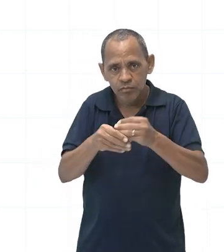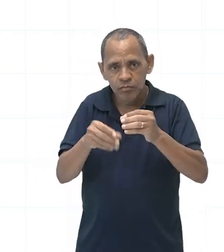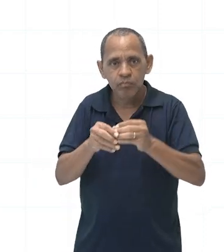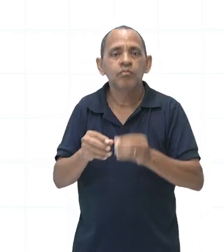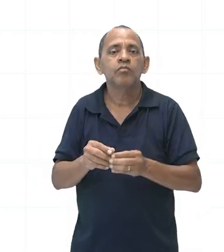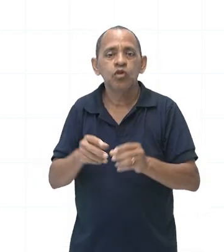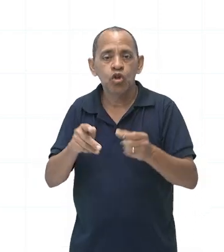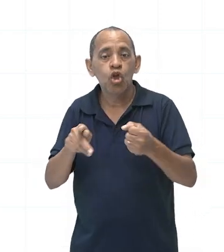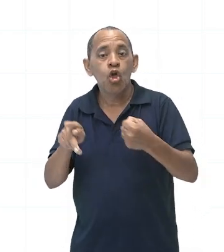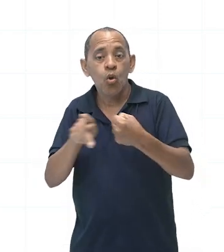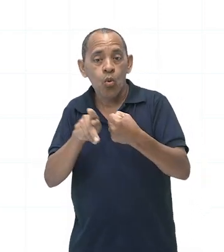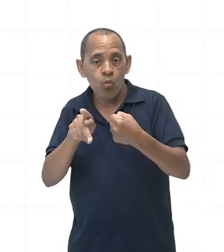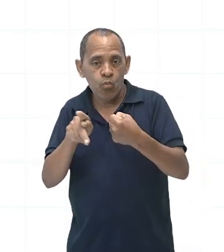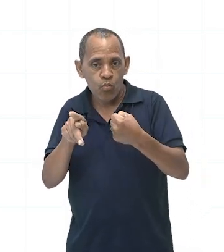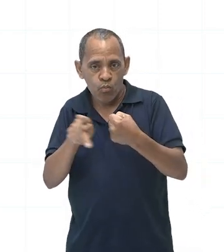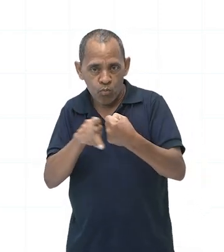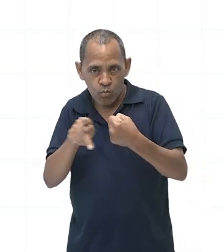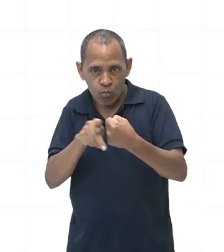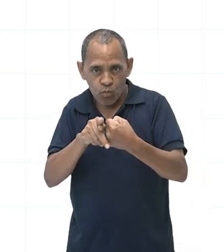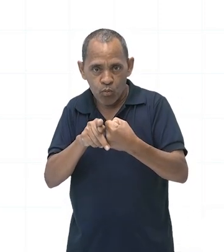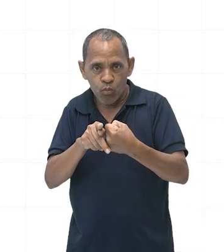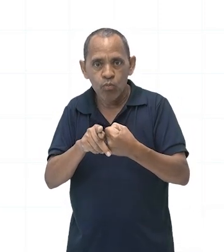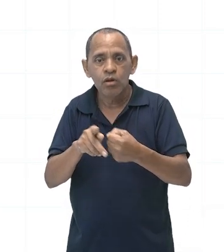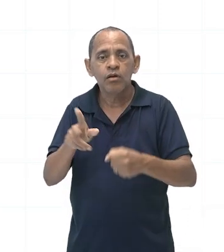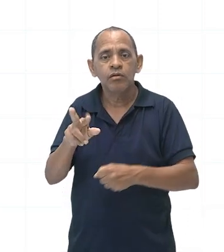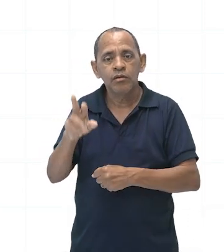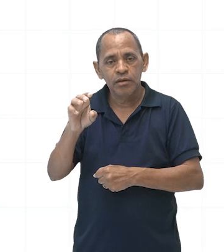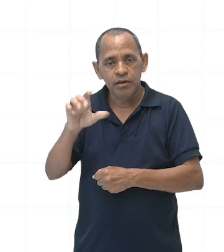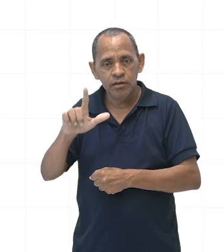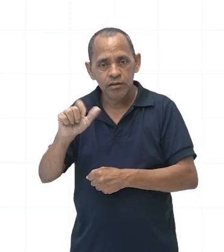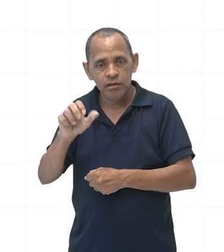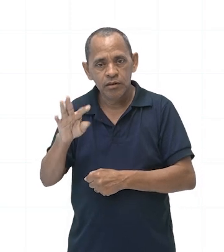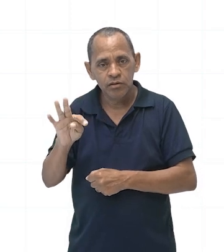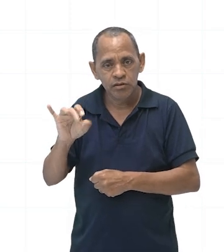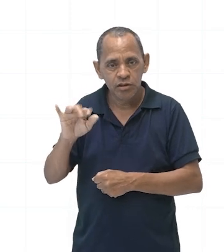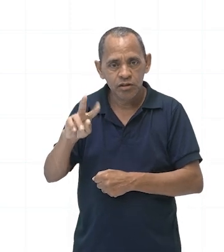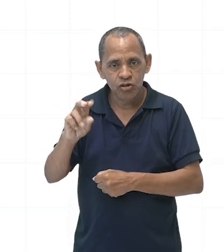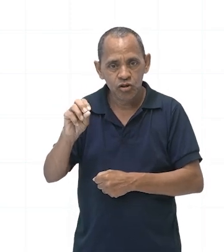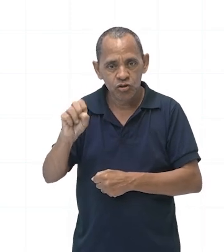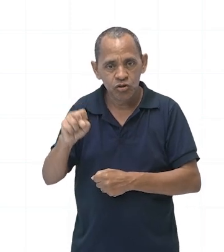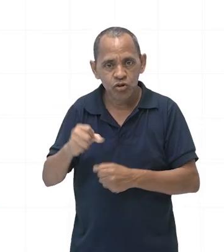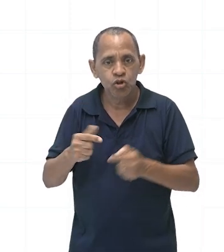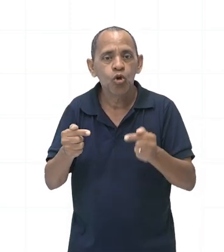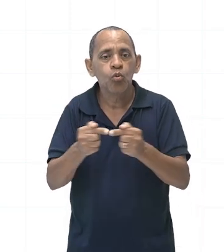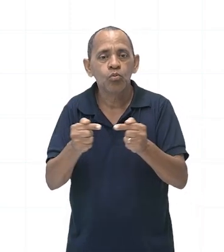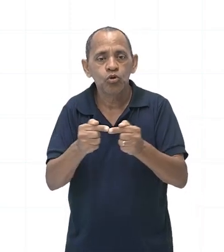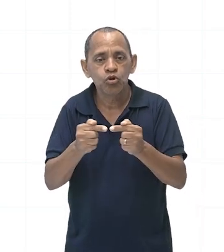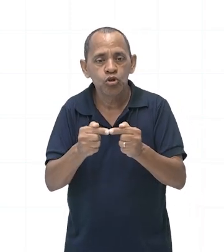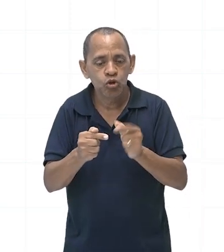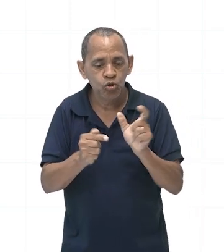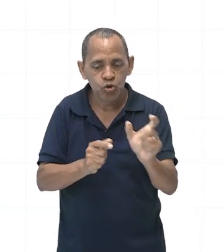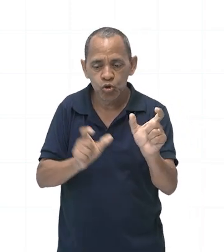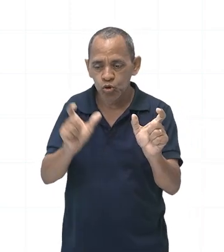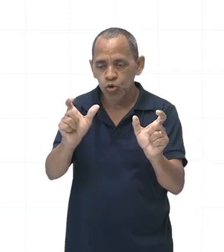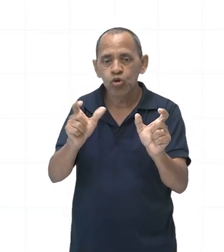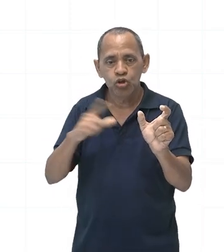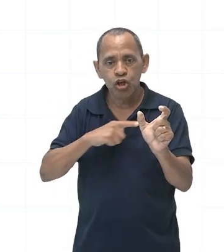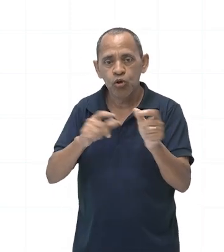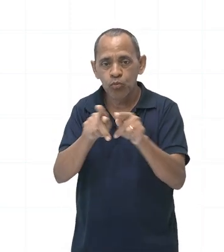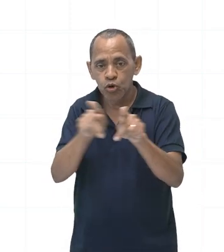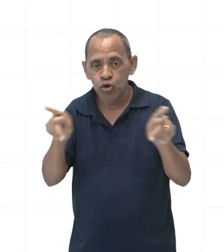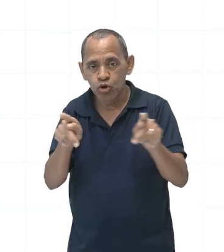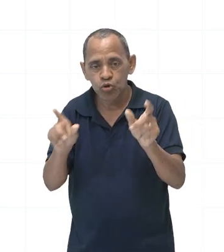relativos. E na sequência, segundo o nosso teórico, Combinando os dois processos, temos um período composto